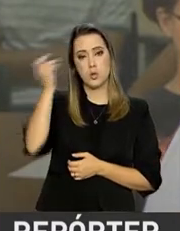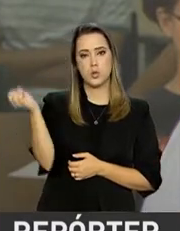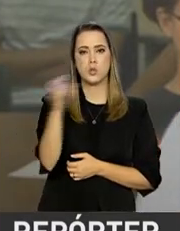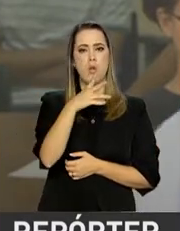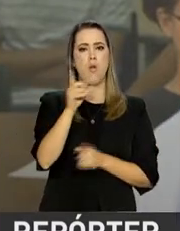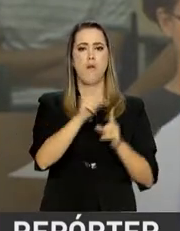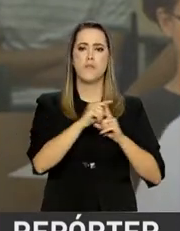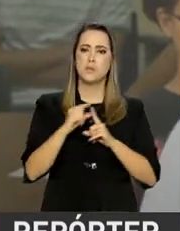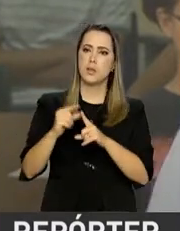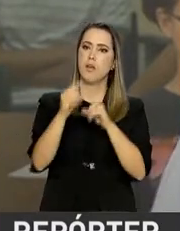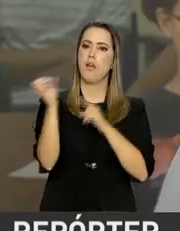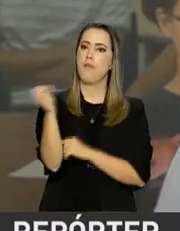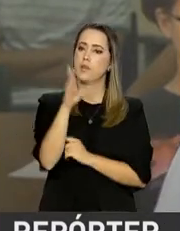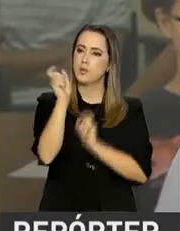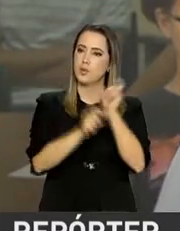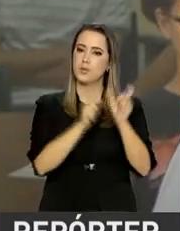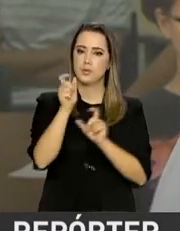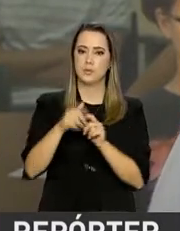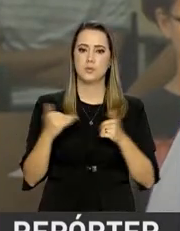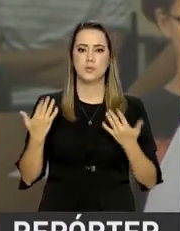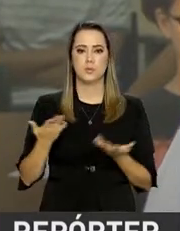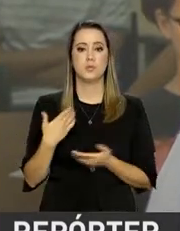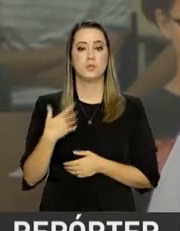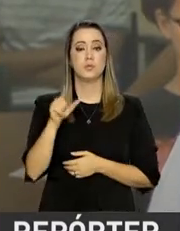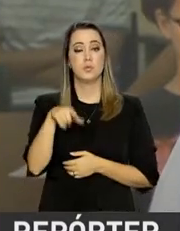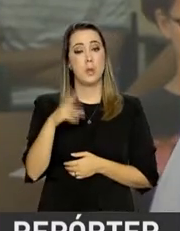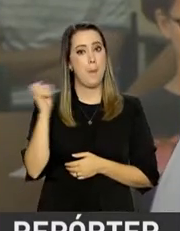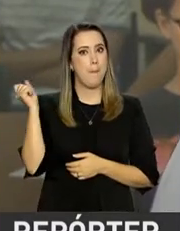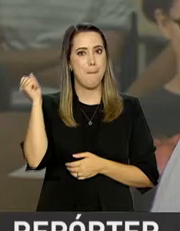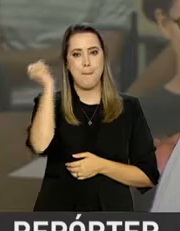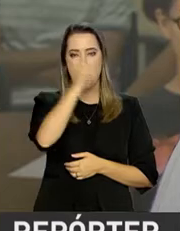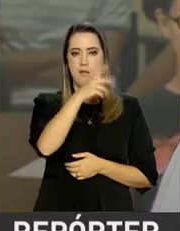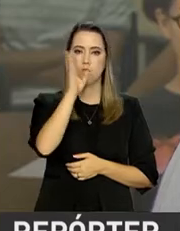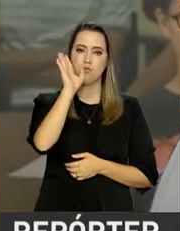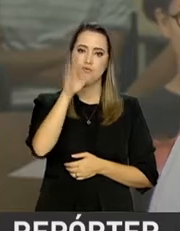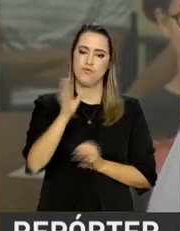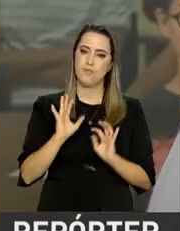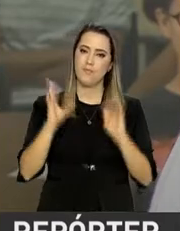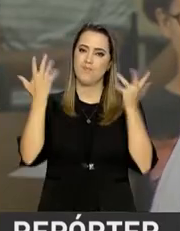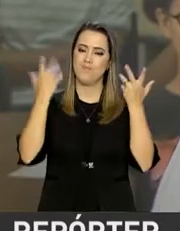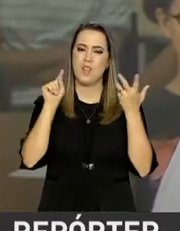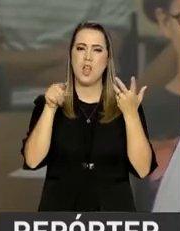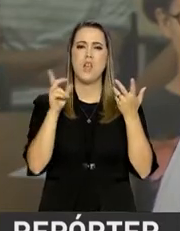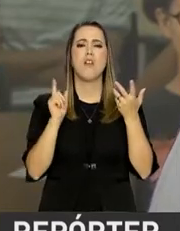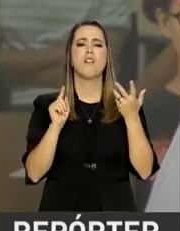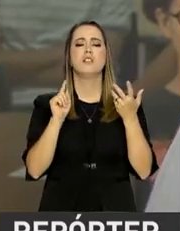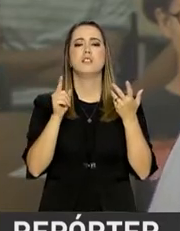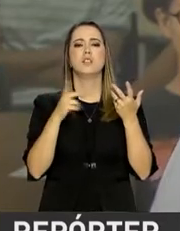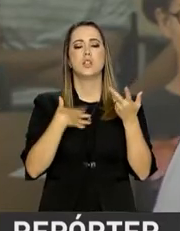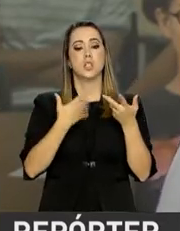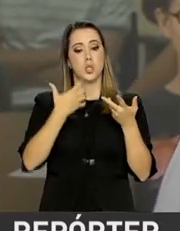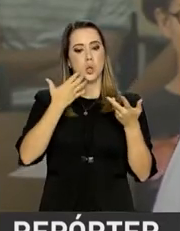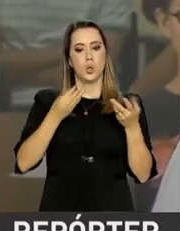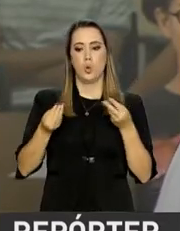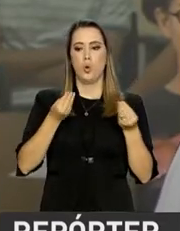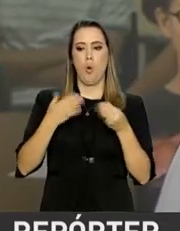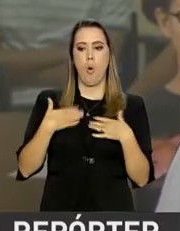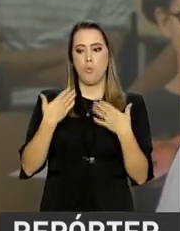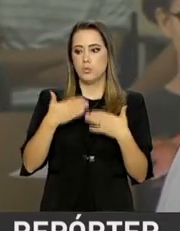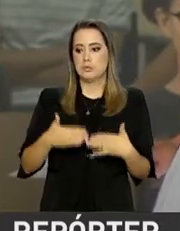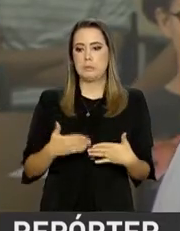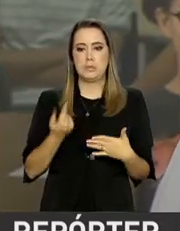vocabulários novas pessoas pra mim a parte mais difícil de participar de um evento dessa maneira da postura de como se apresentar